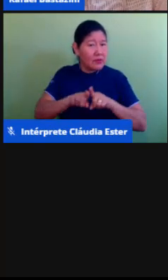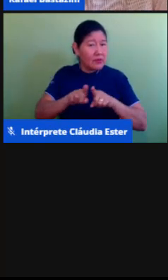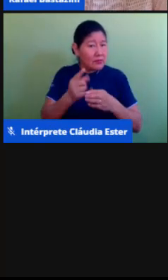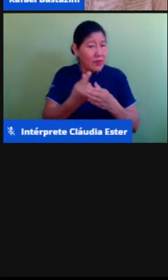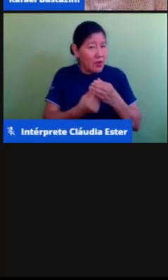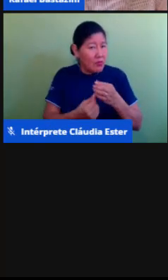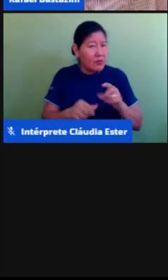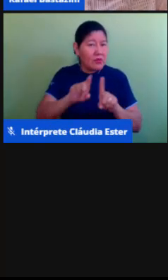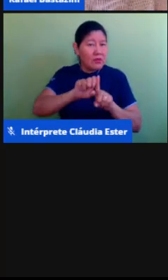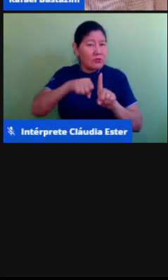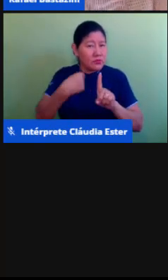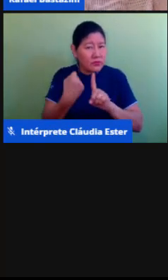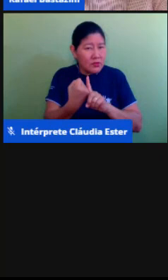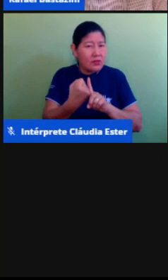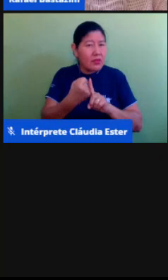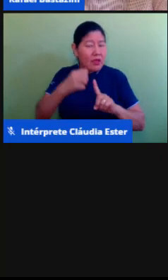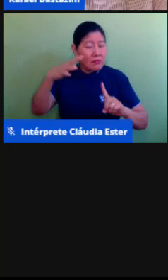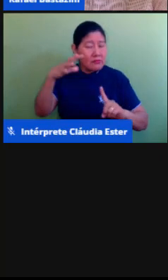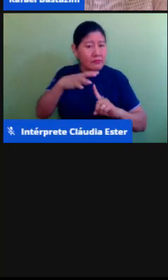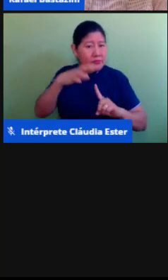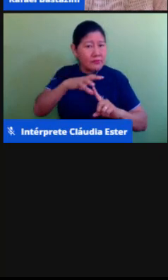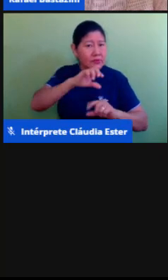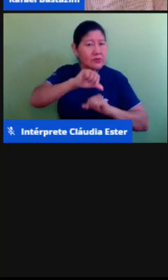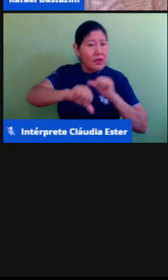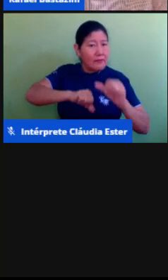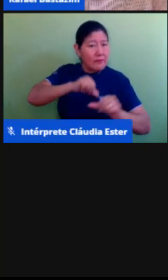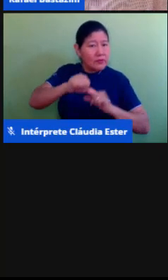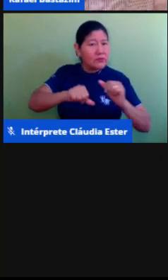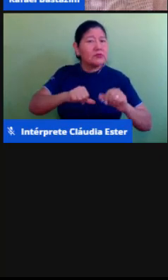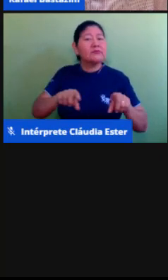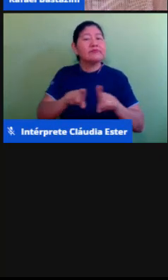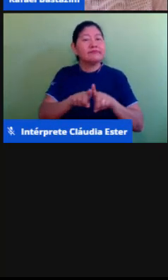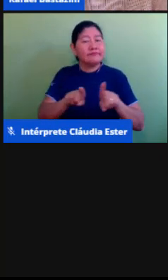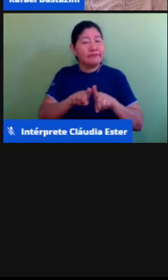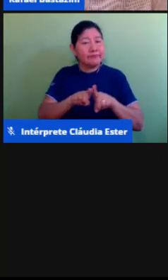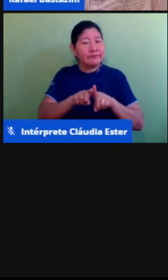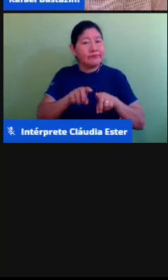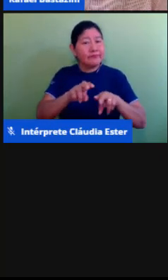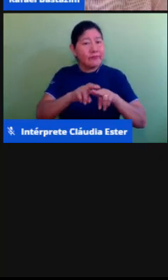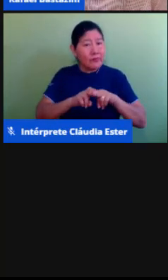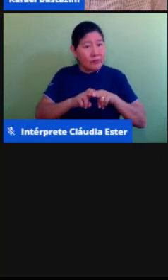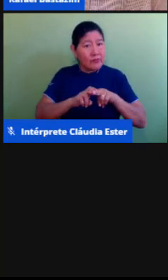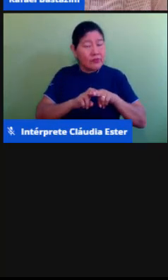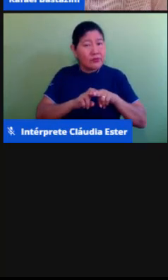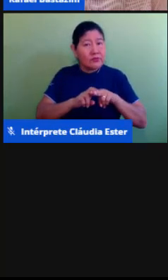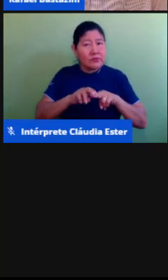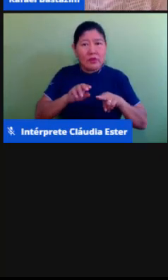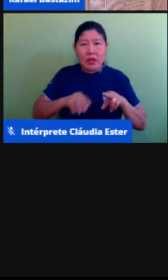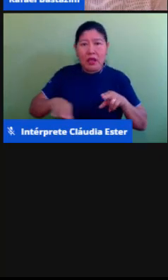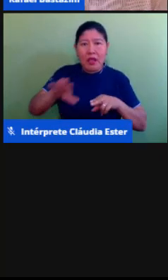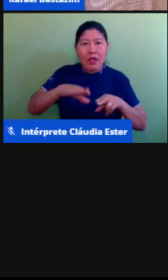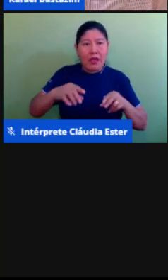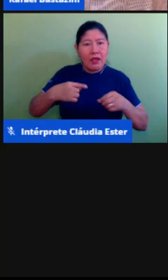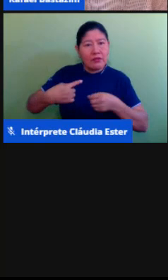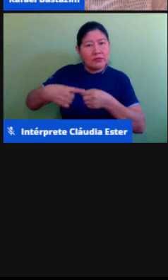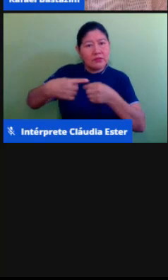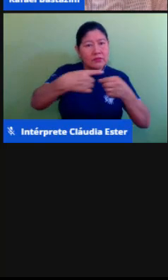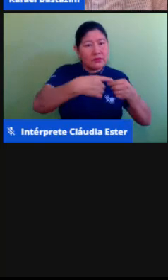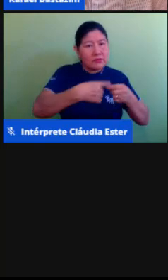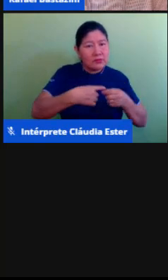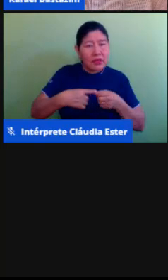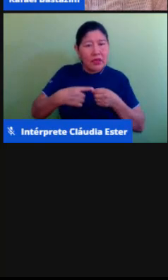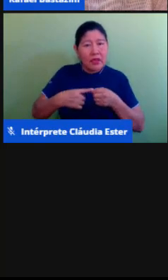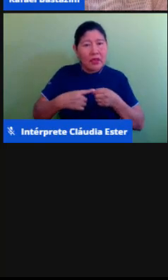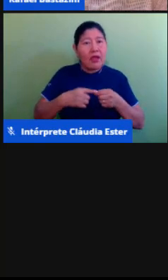que complexificam as suas transformações. Então, muitas formas espaciais na cidade, elas